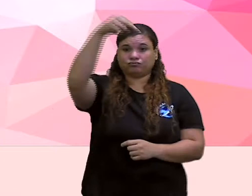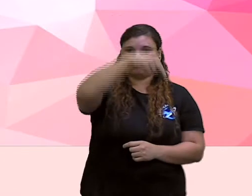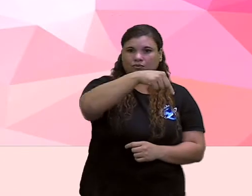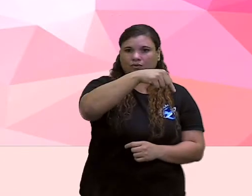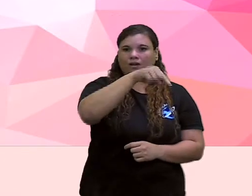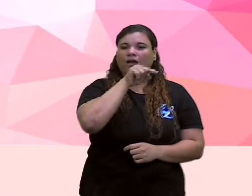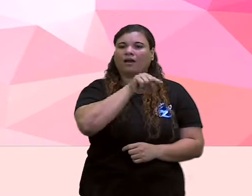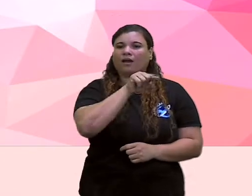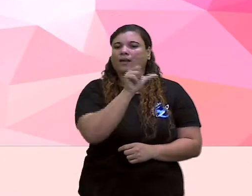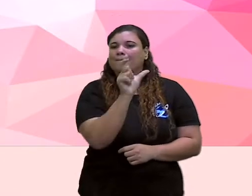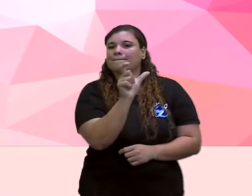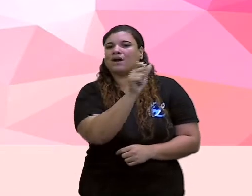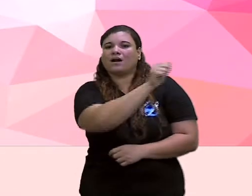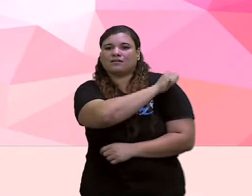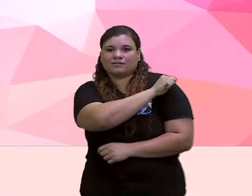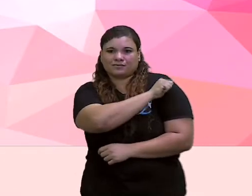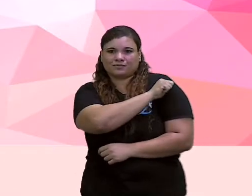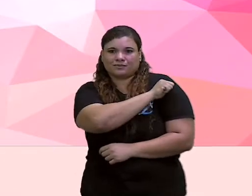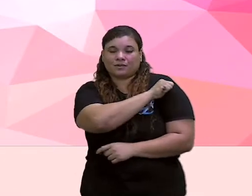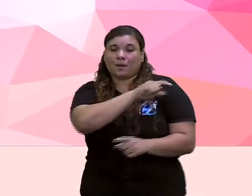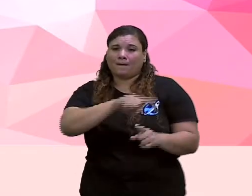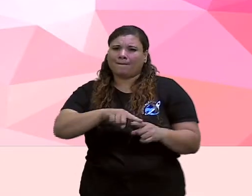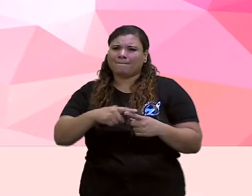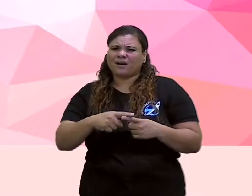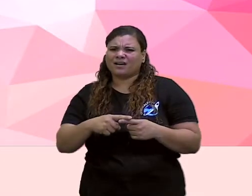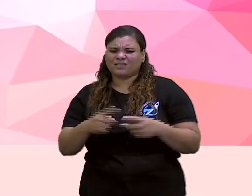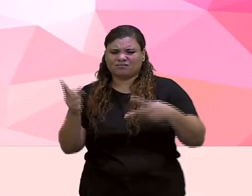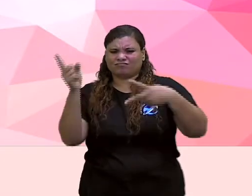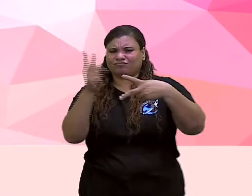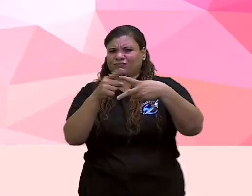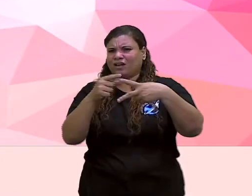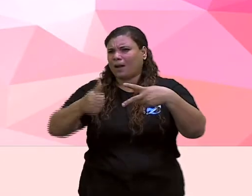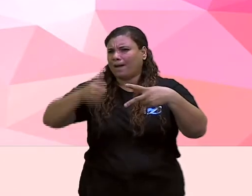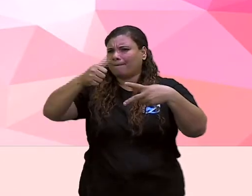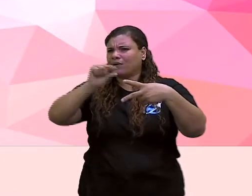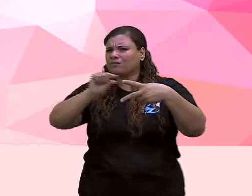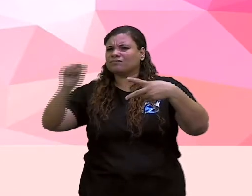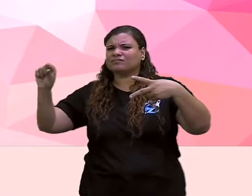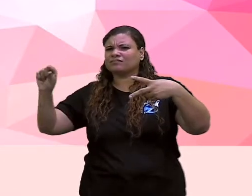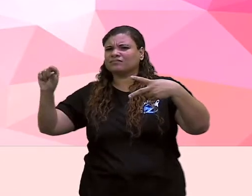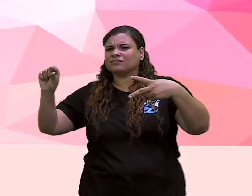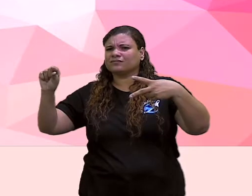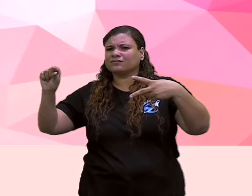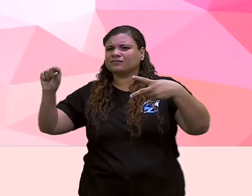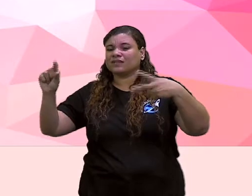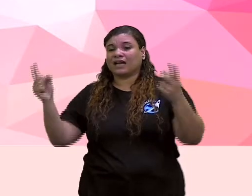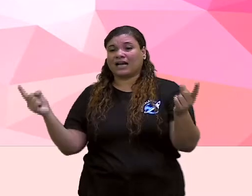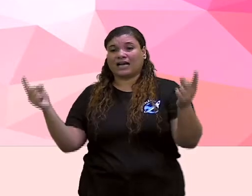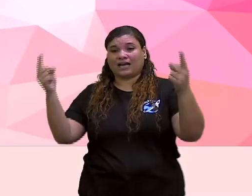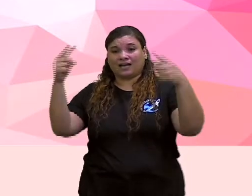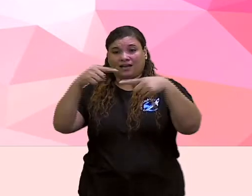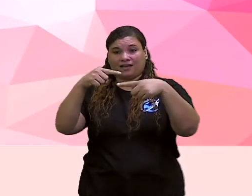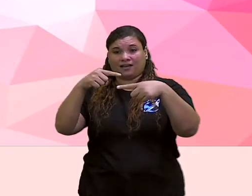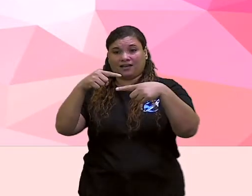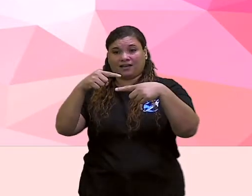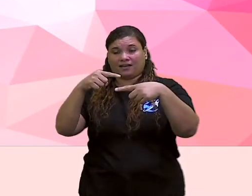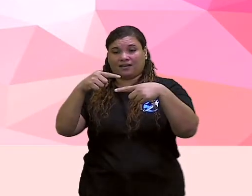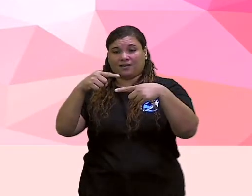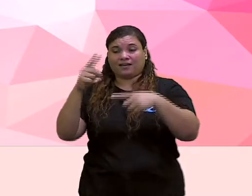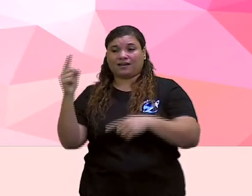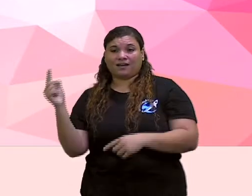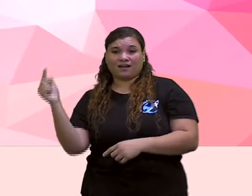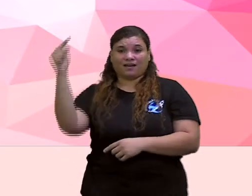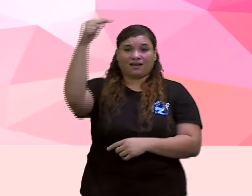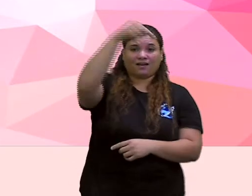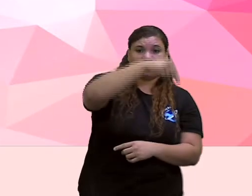Já na primeira frase, no pátio da escola, relacionou com o verbo ficar. Ótimo. E aqui é bom